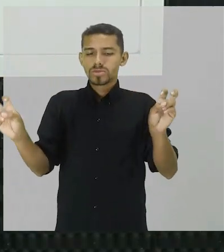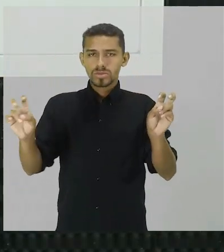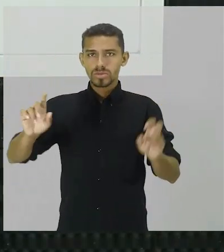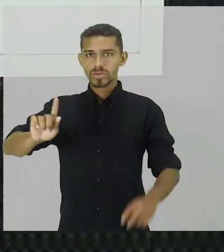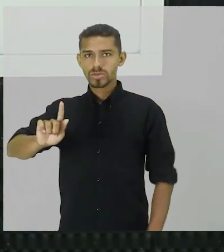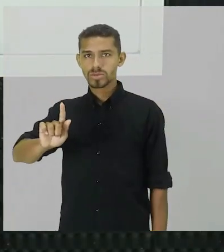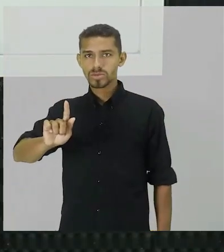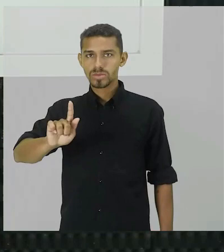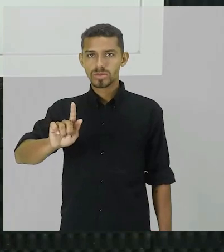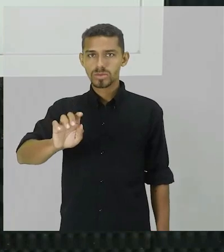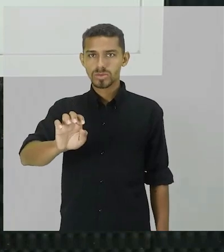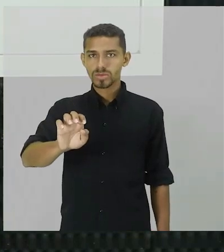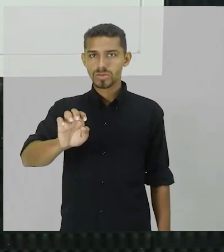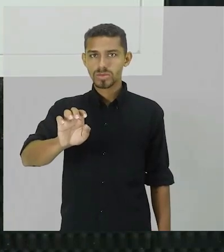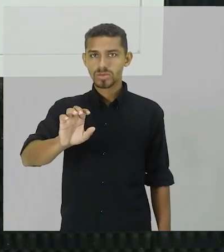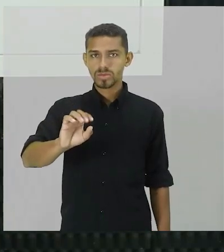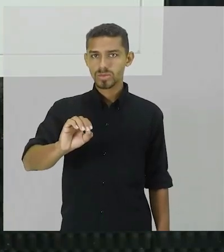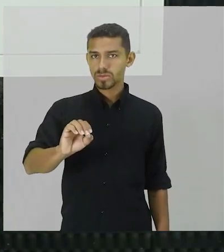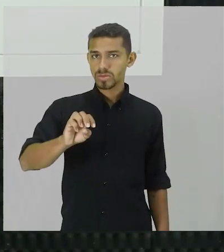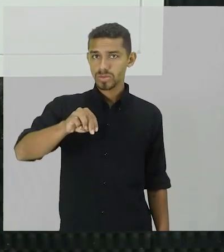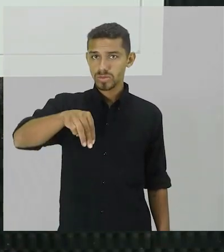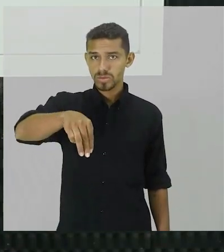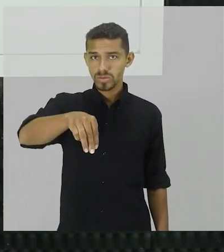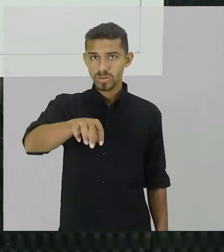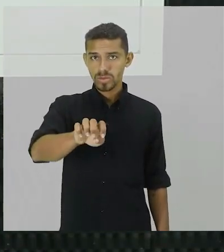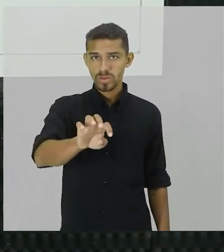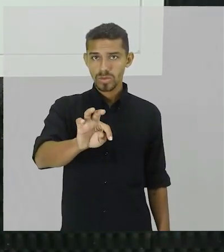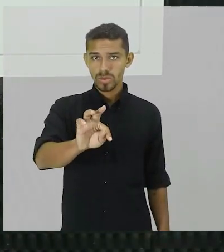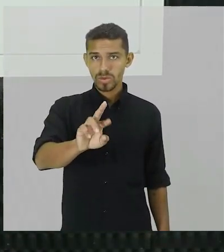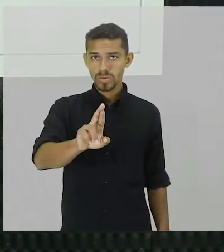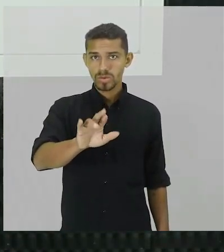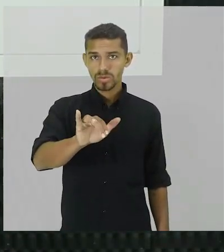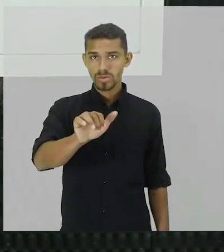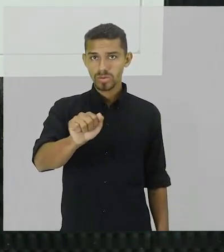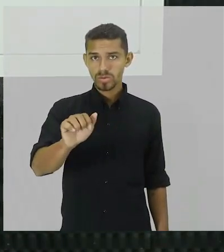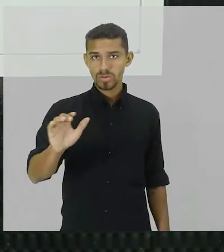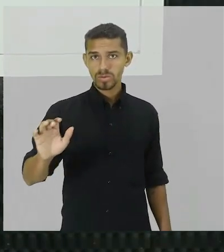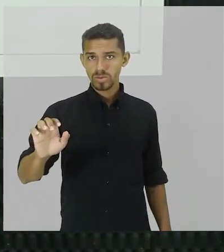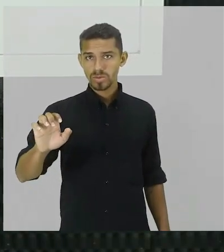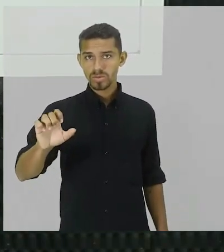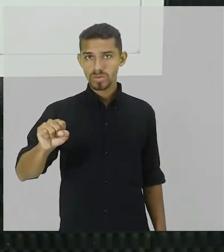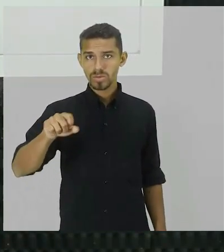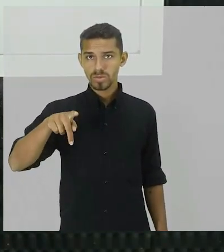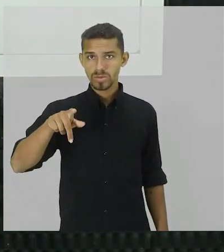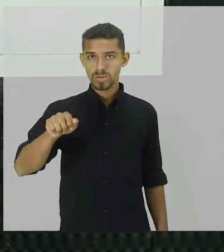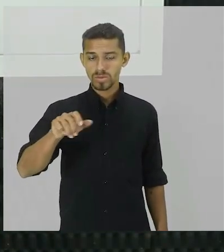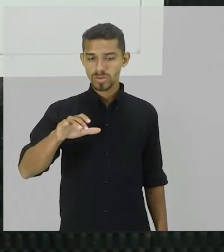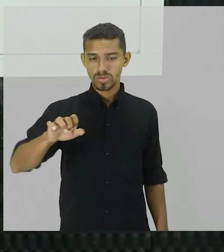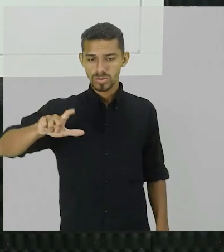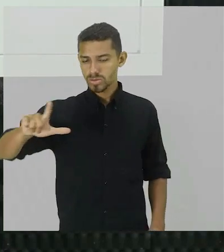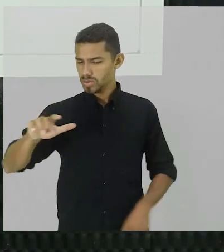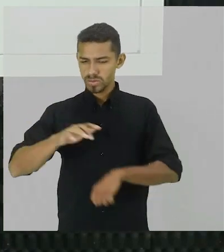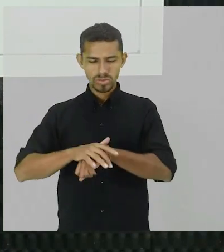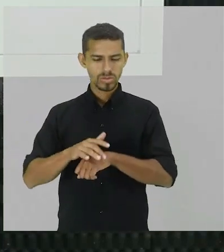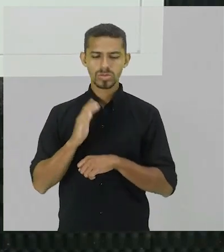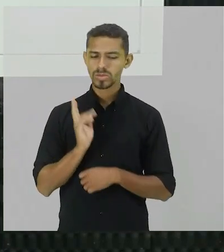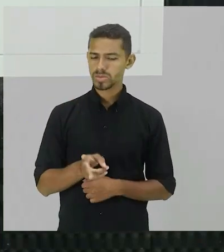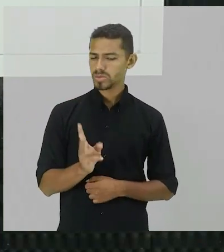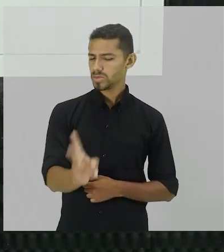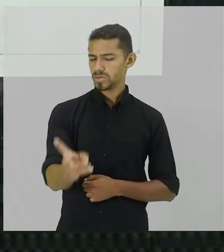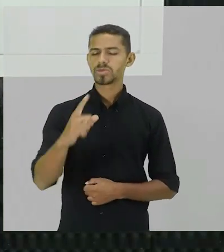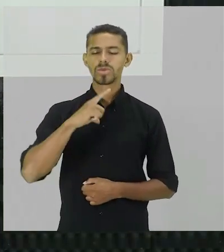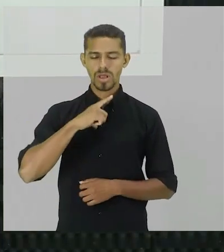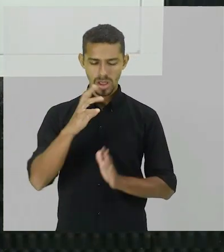aqui, um assunto que cai muito nas provas, tanto do Enem como da UEMA, né? Já fizemos em outros vídeos questões da